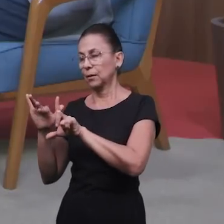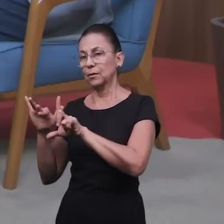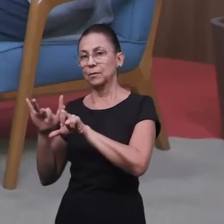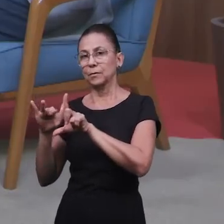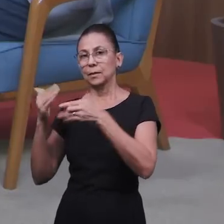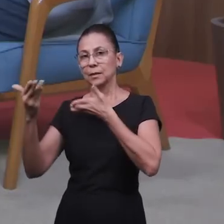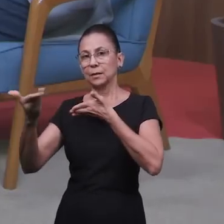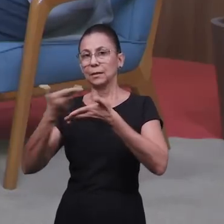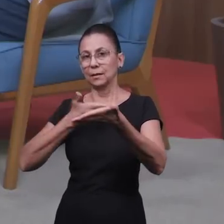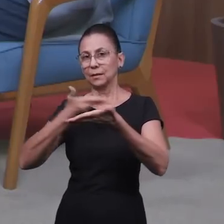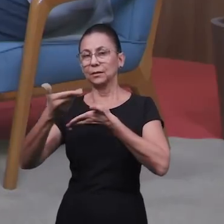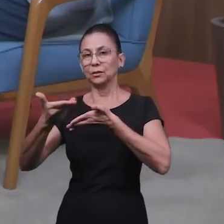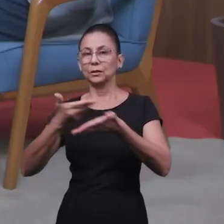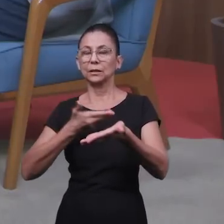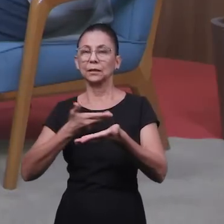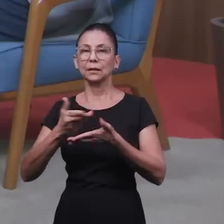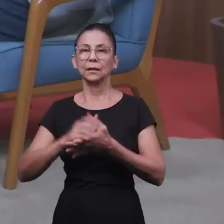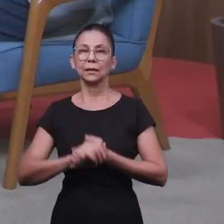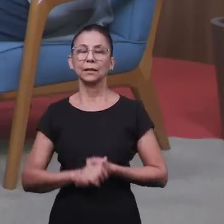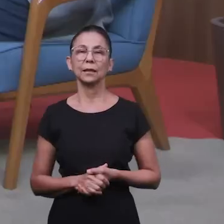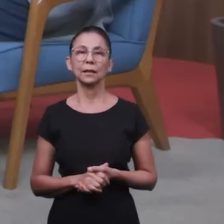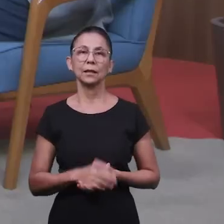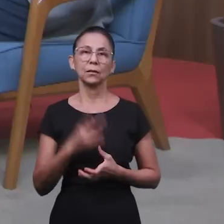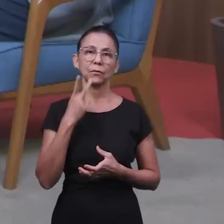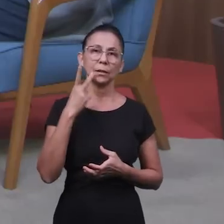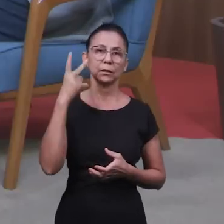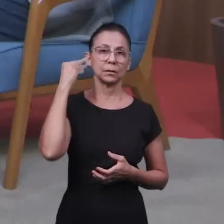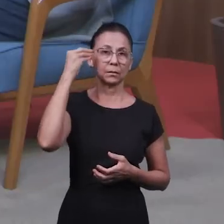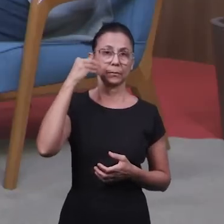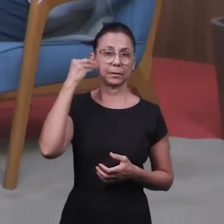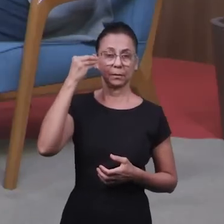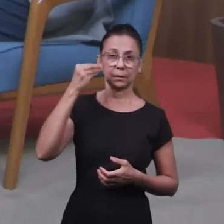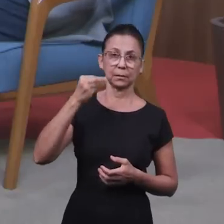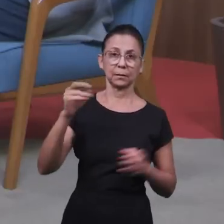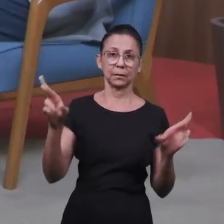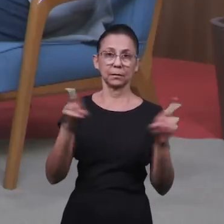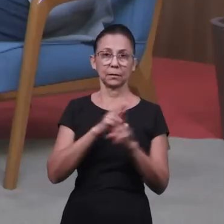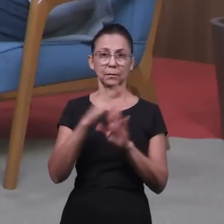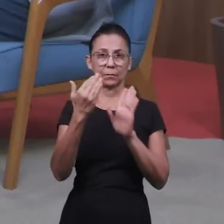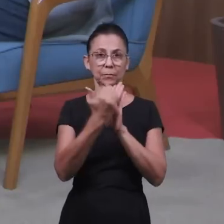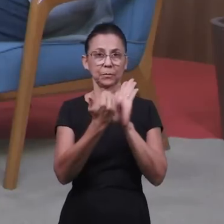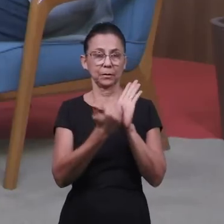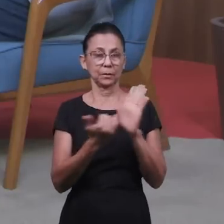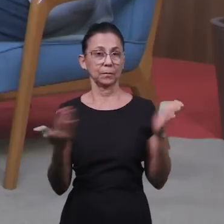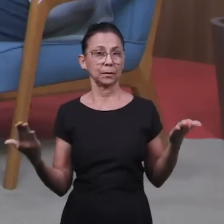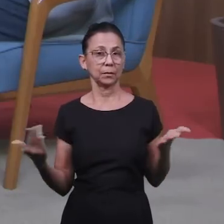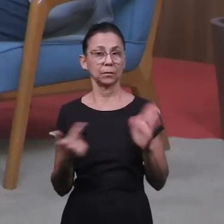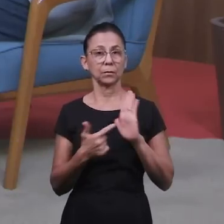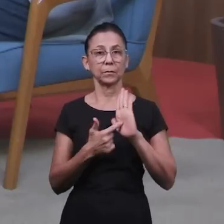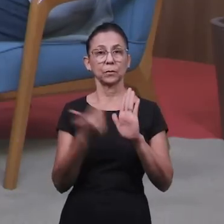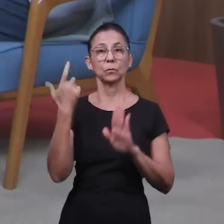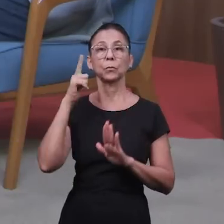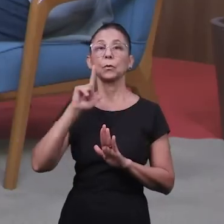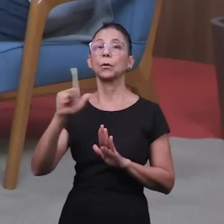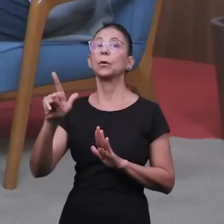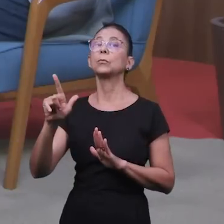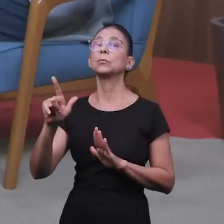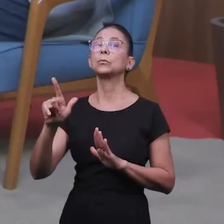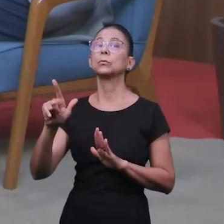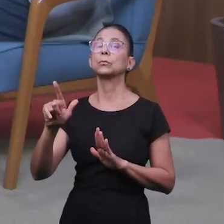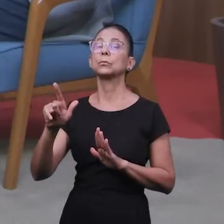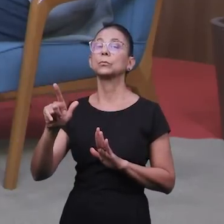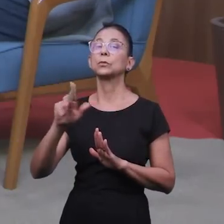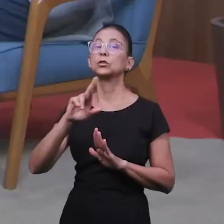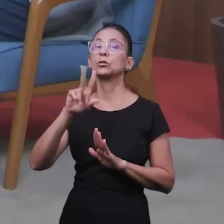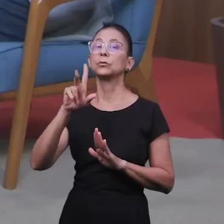você interagir conosco, falando sobre a sua experiência com o programa. Agora nós estamos mostrando um